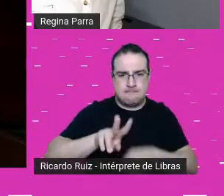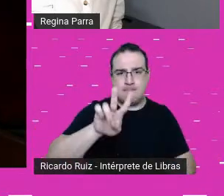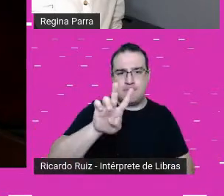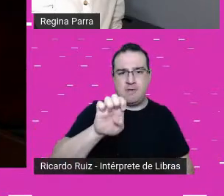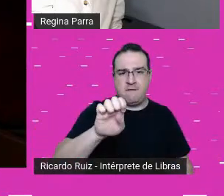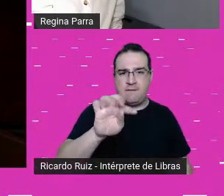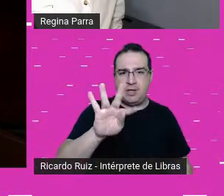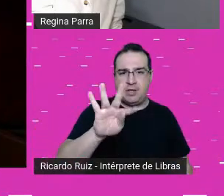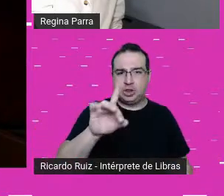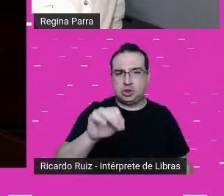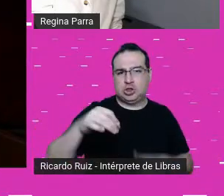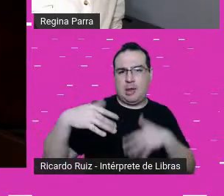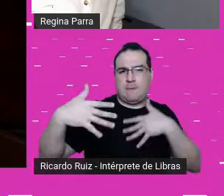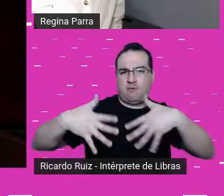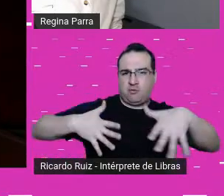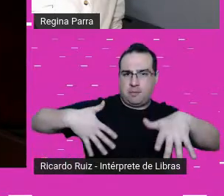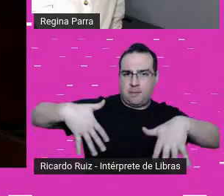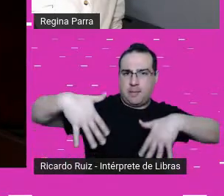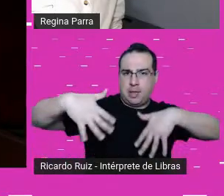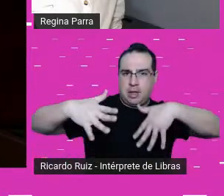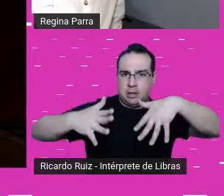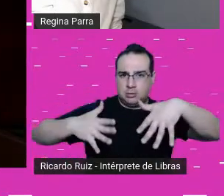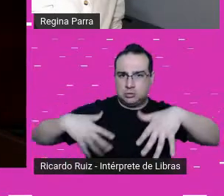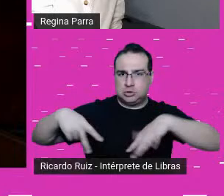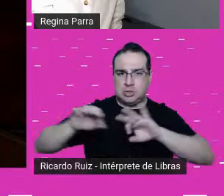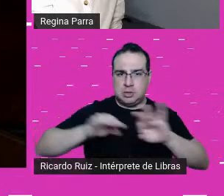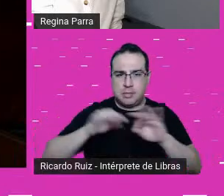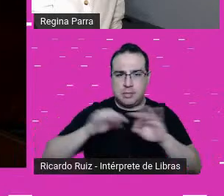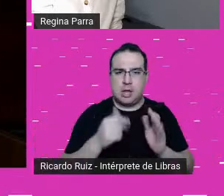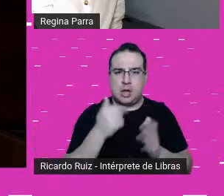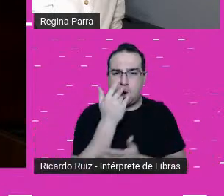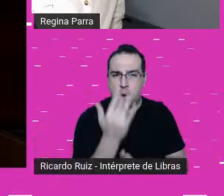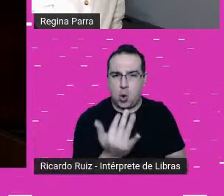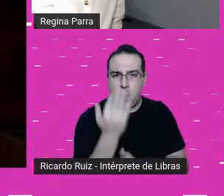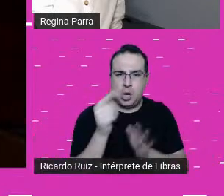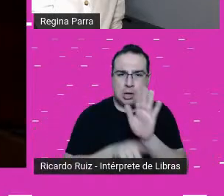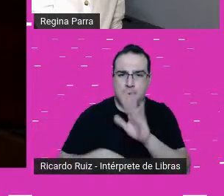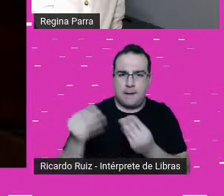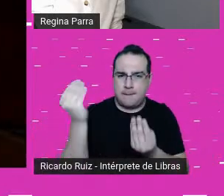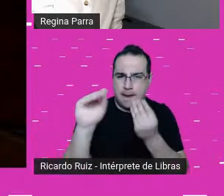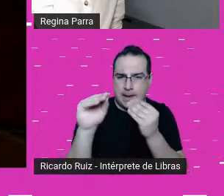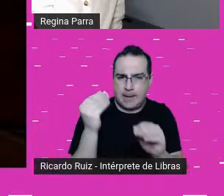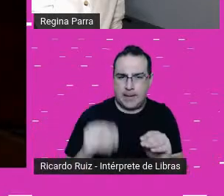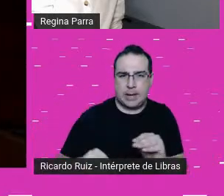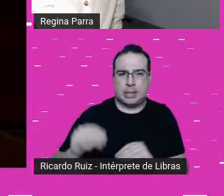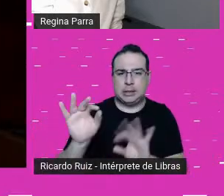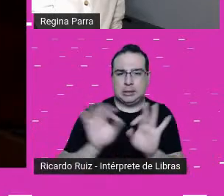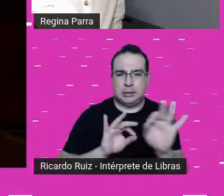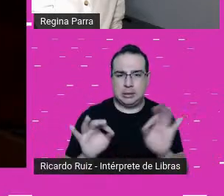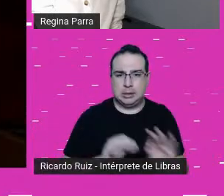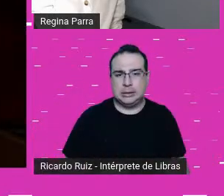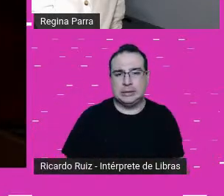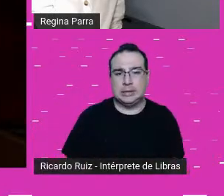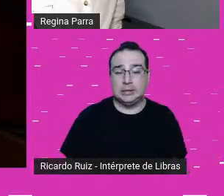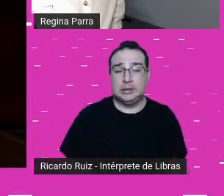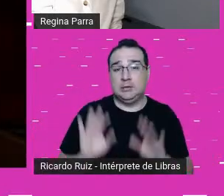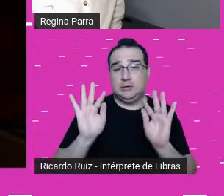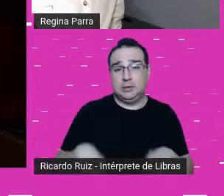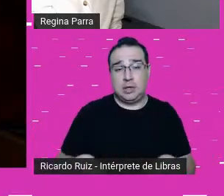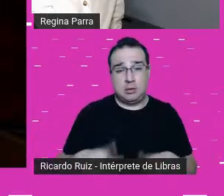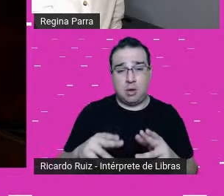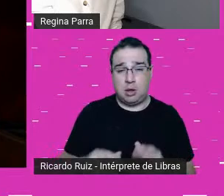tinha um movimento, e eu comecei a fazer uns tingimentos, comecei a acrescentar coisas. Então, ficou como se